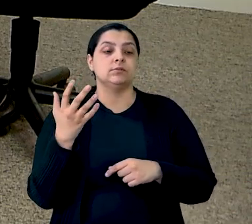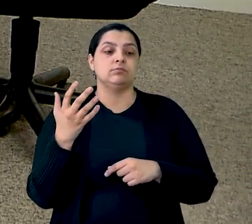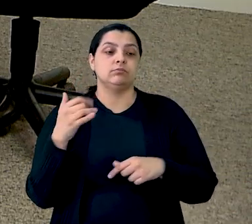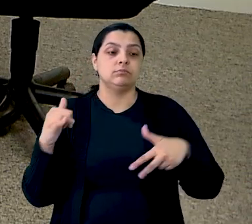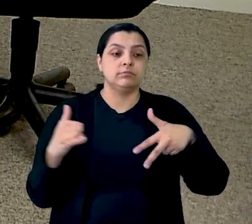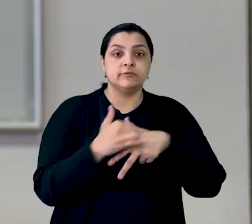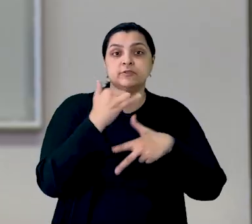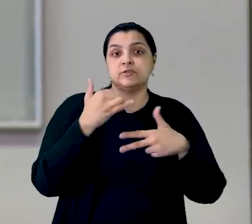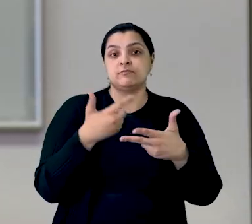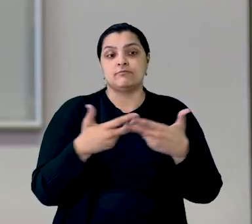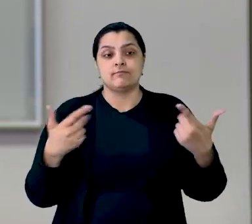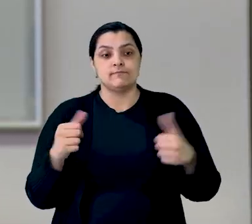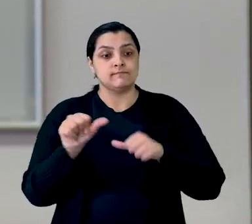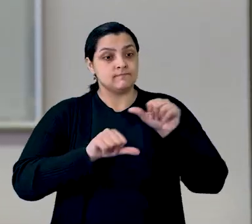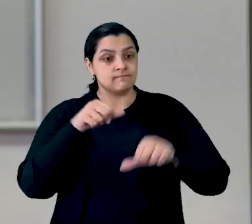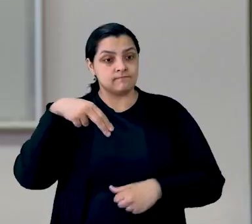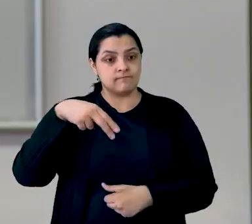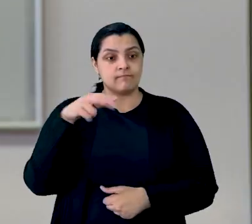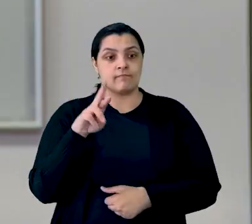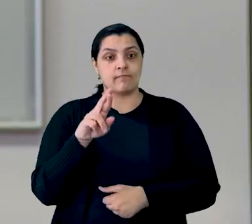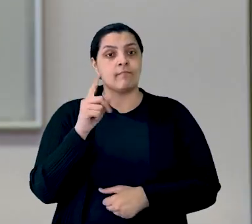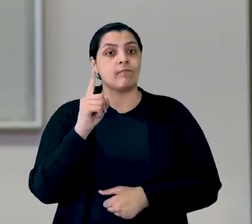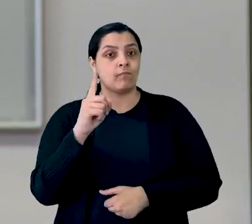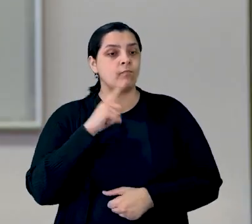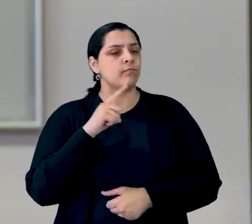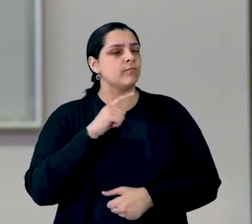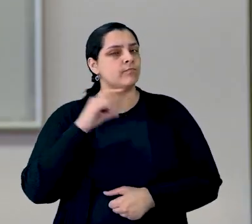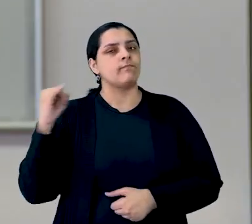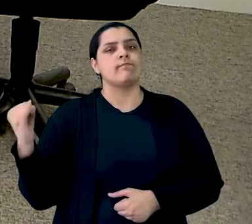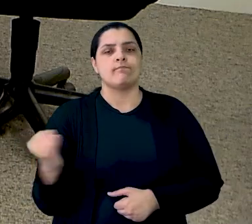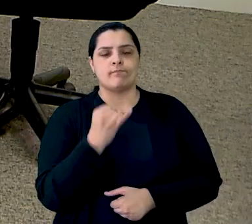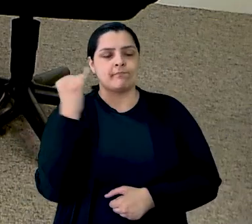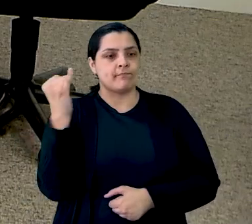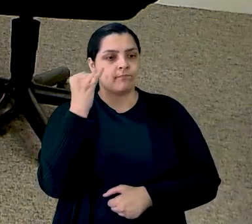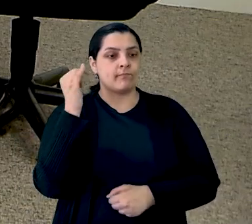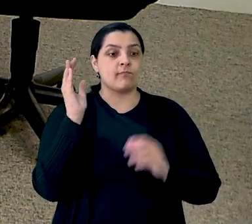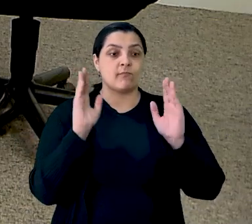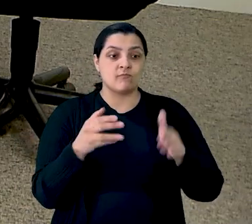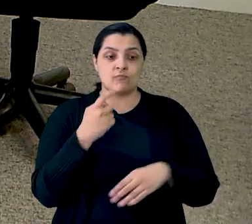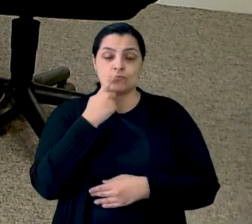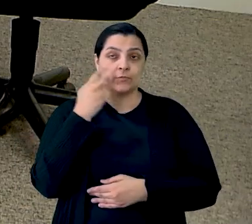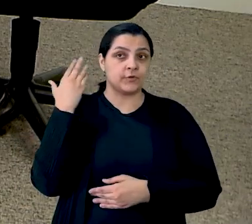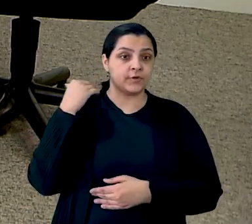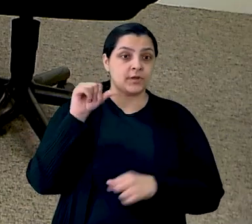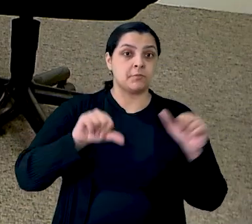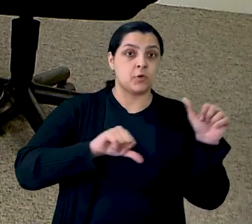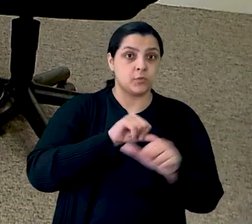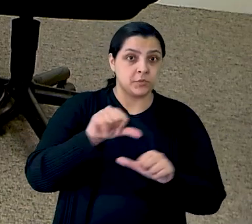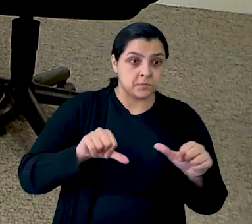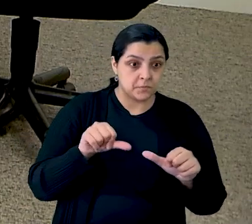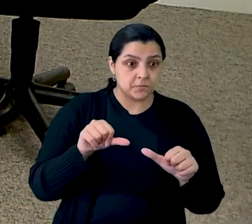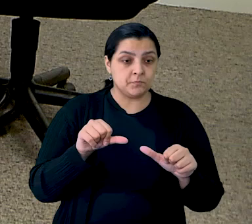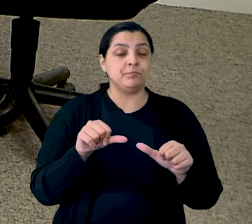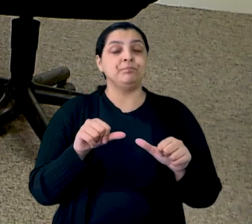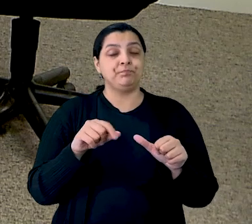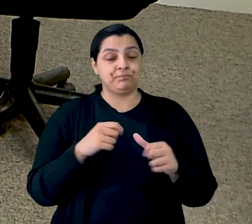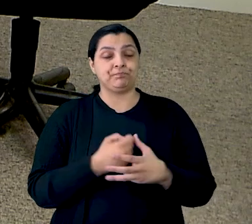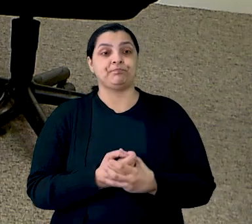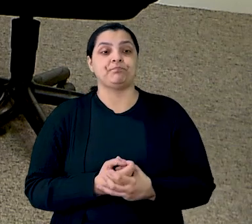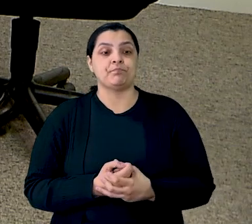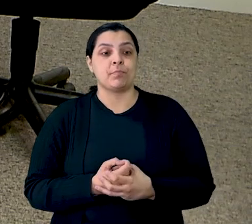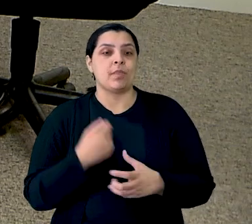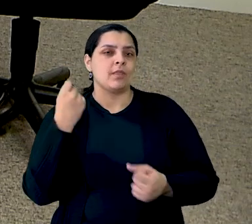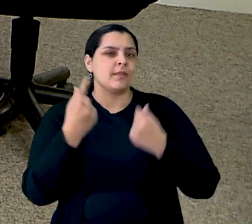doença ocupacional? As alterações da NR1 têm uma importância muito grande. A NR1 tinha sofrido alteração recente, muito